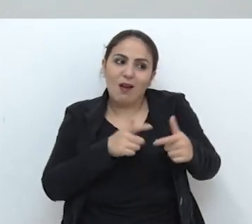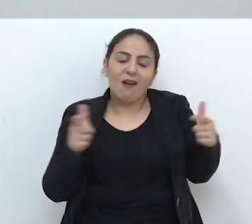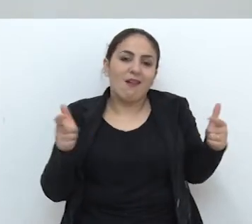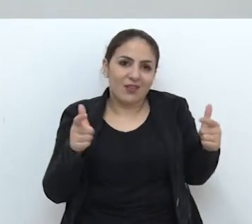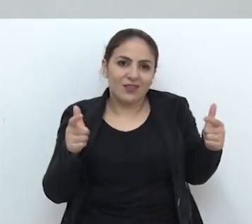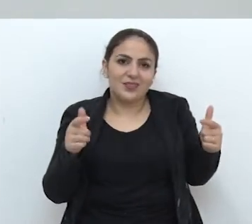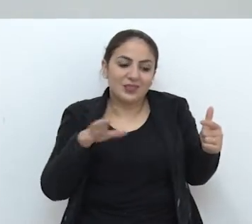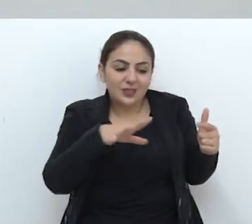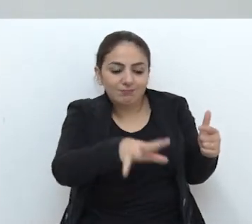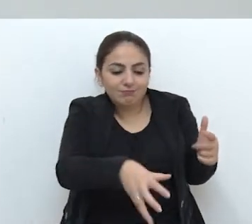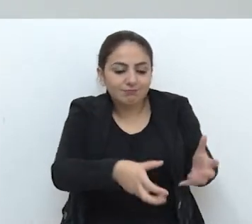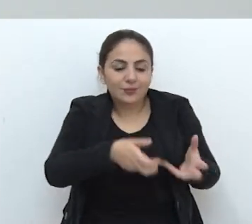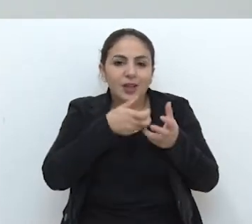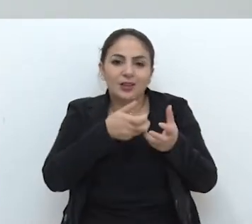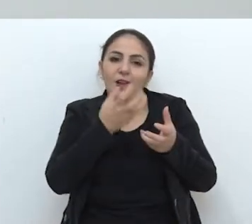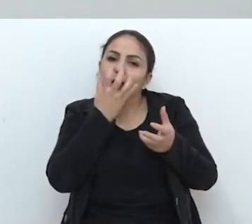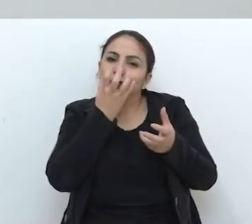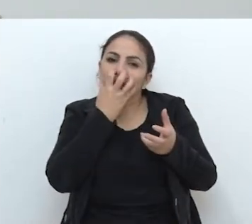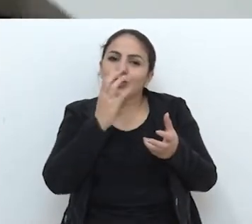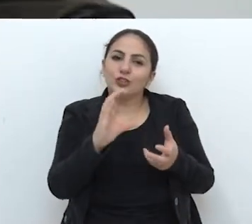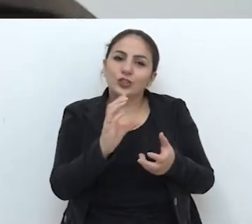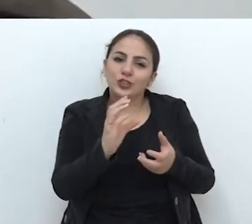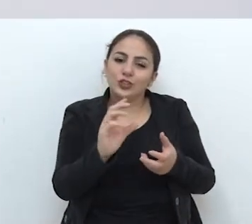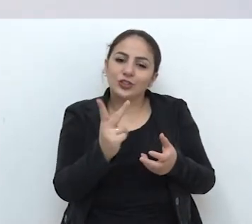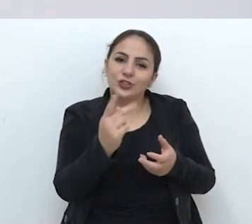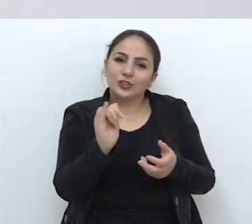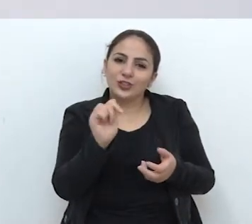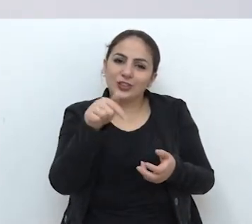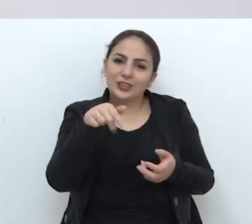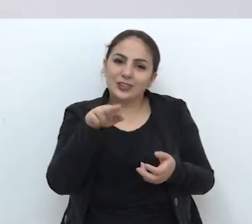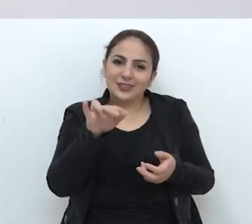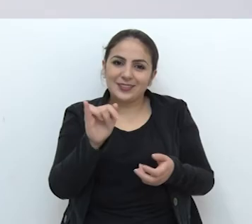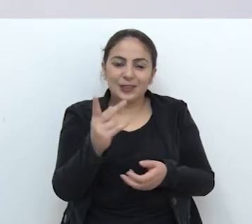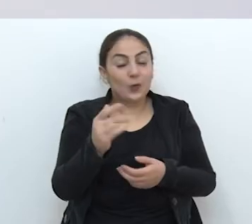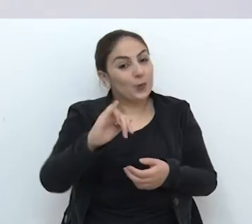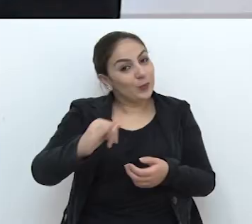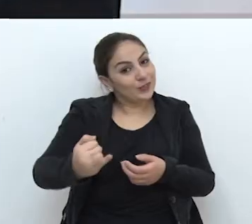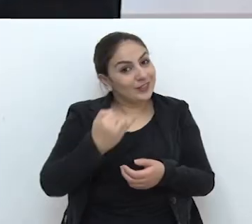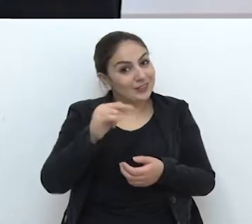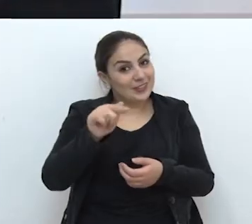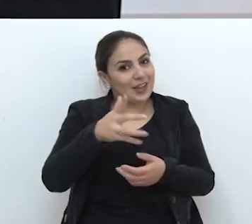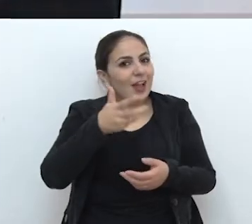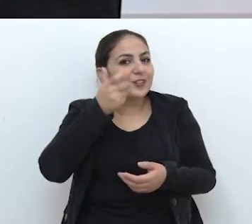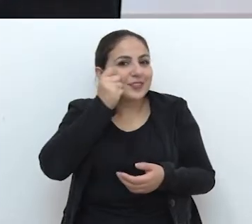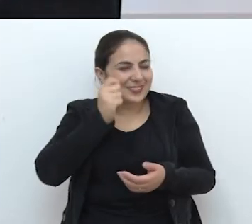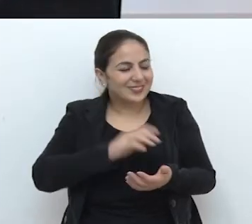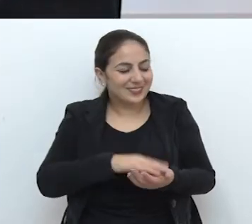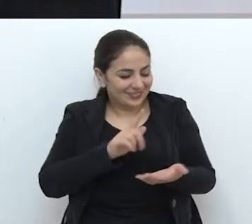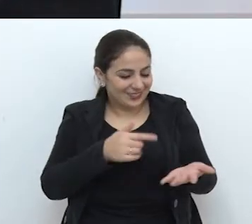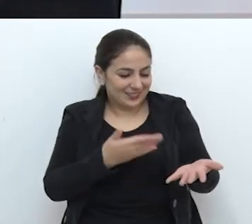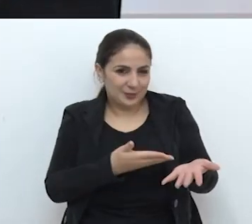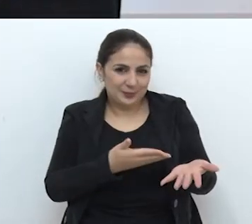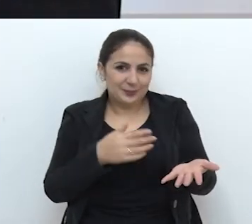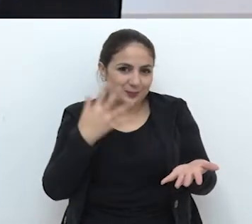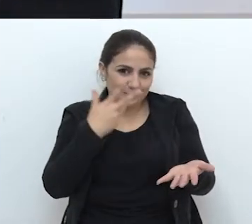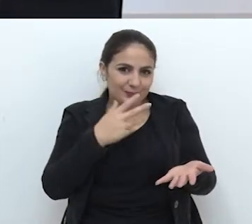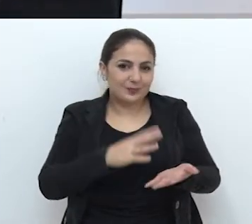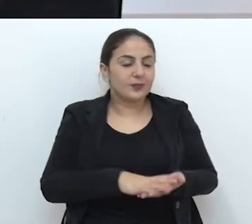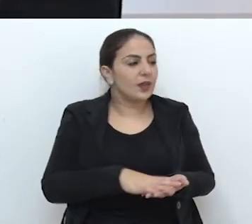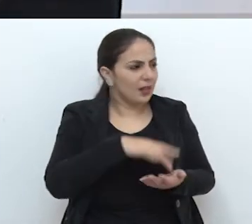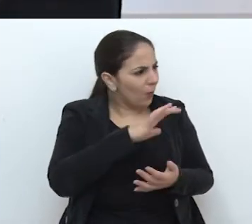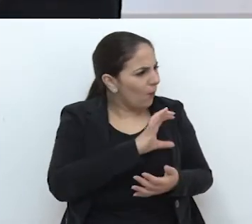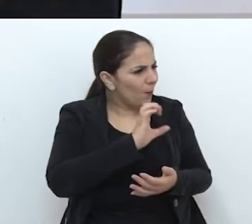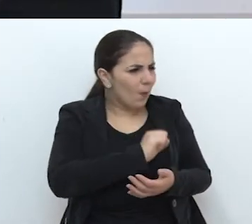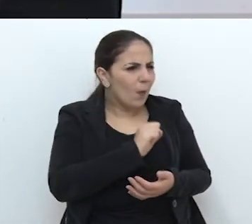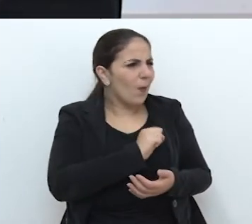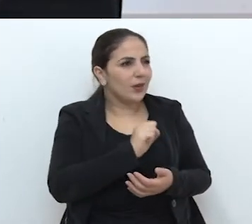maior, coração grande, queira adotar o Chiquinho. Tá aí a oportunidade dele ser adotado, né, Chiquinho? E Kelly, é